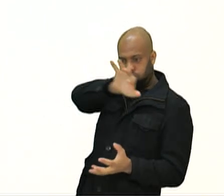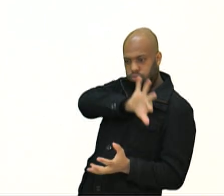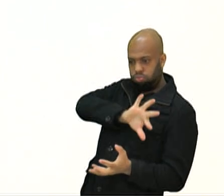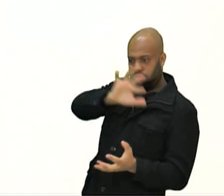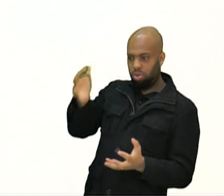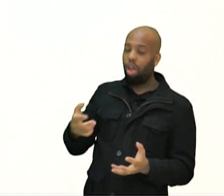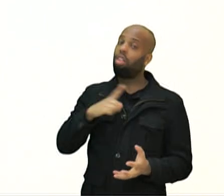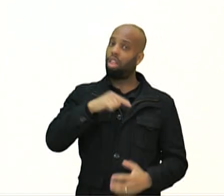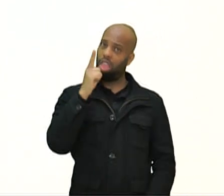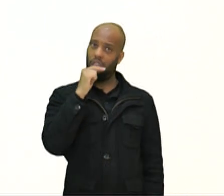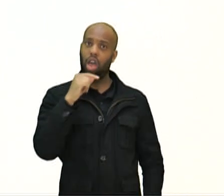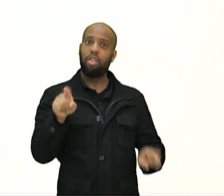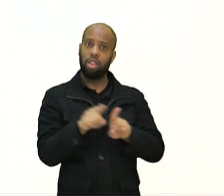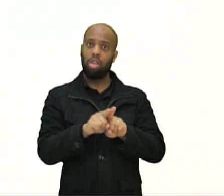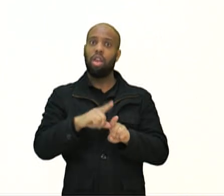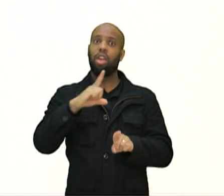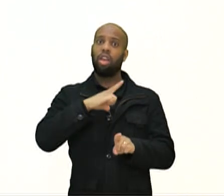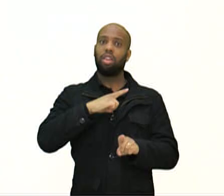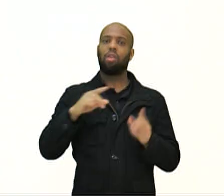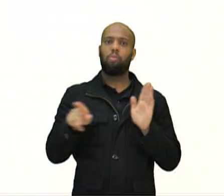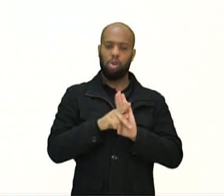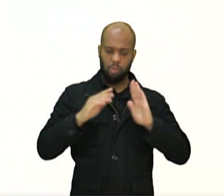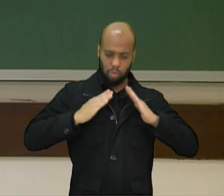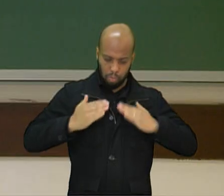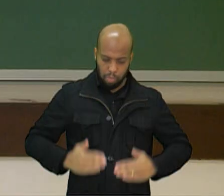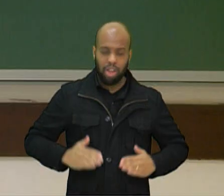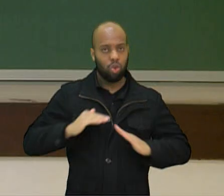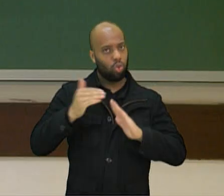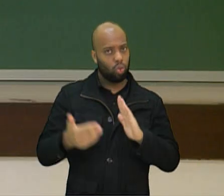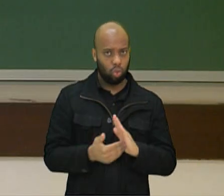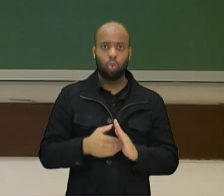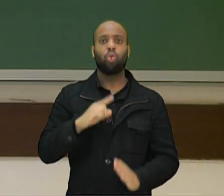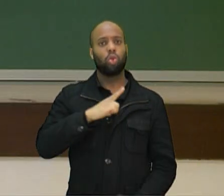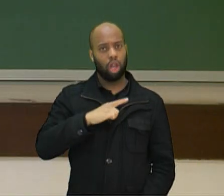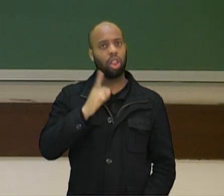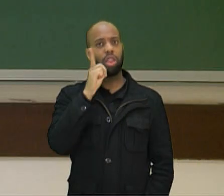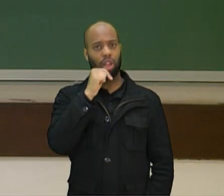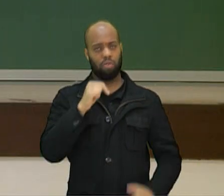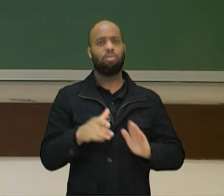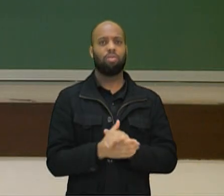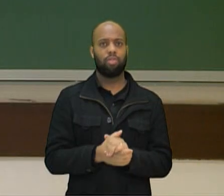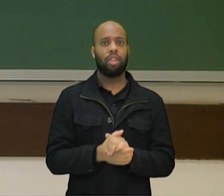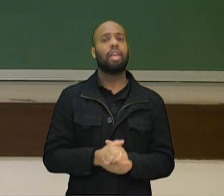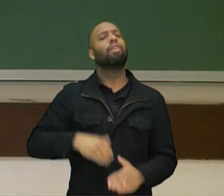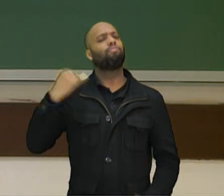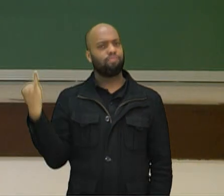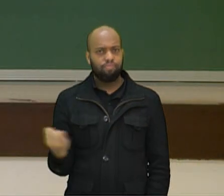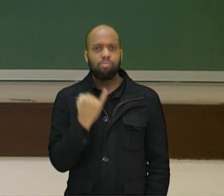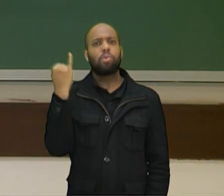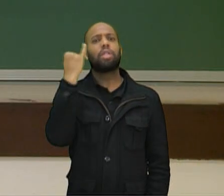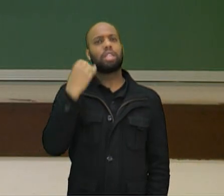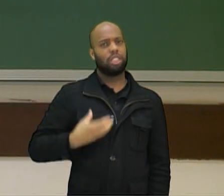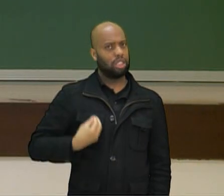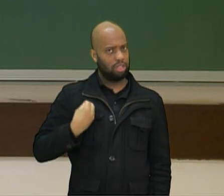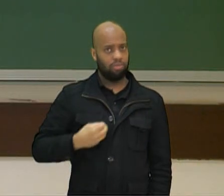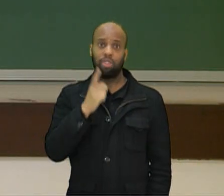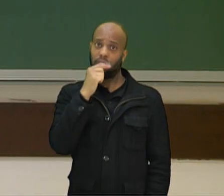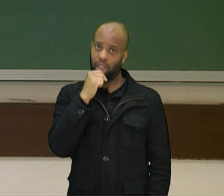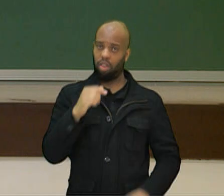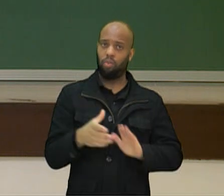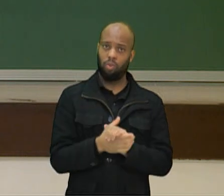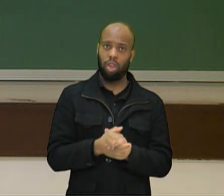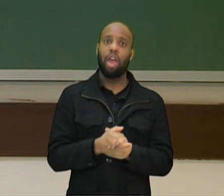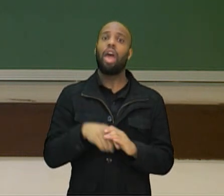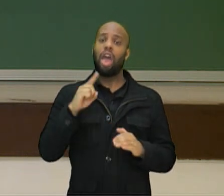maior constituinte dos fluidos dos seres vivos. Então, quando nós falamos da água, ela é fundamental para a nossa vida e ela constitui